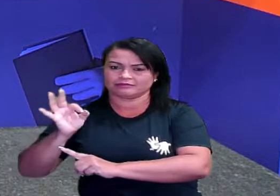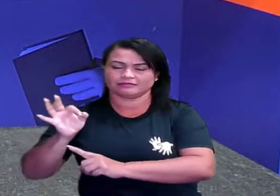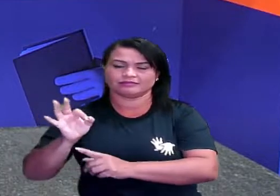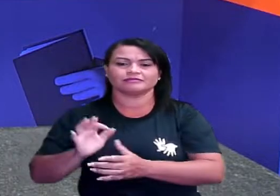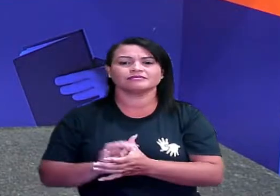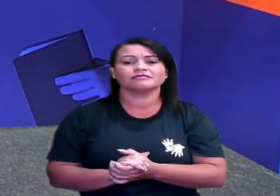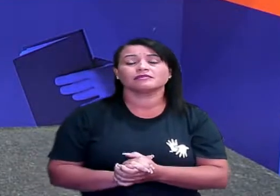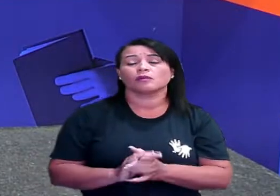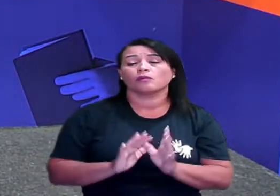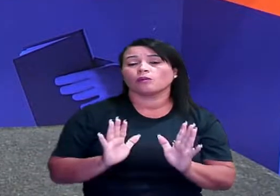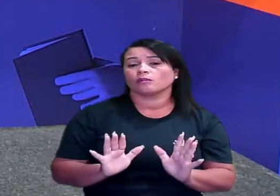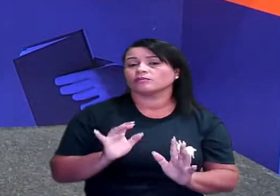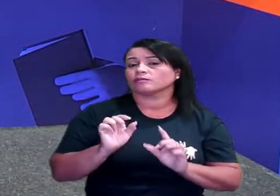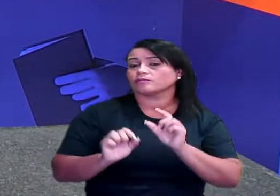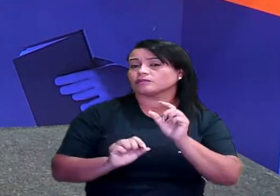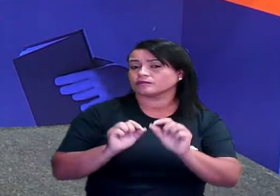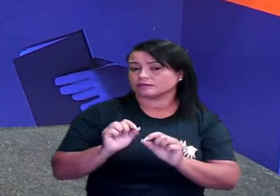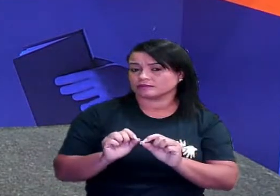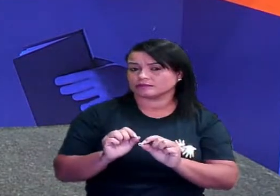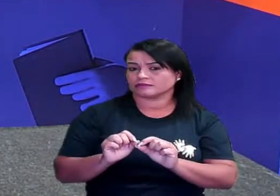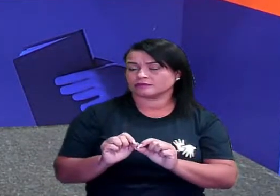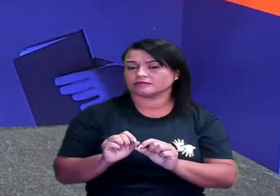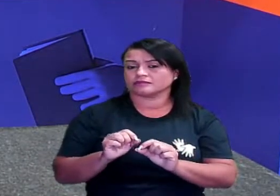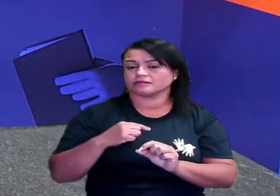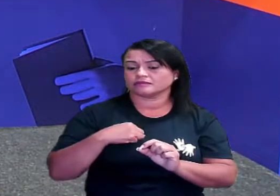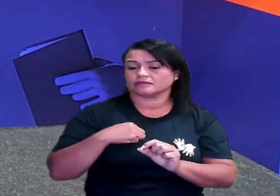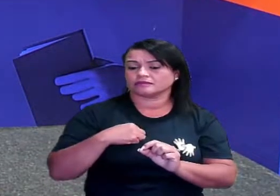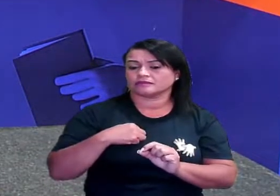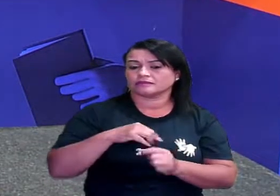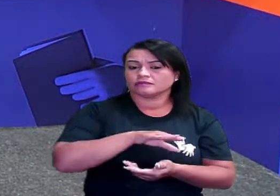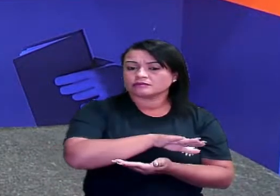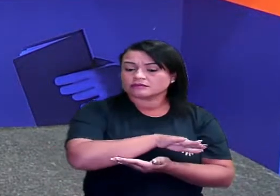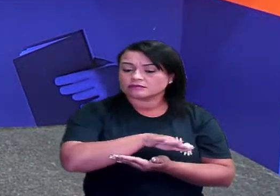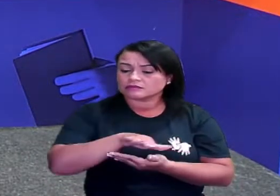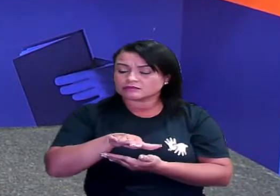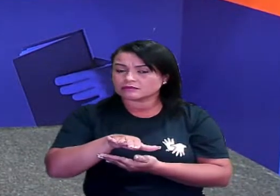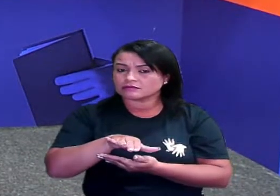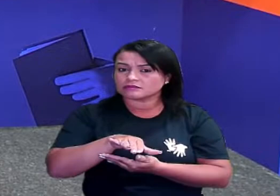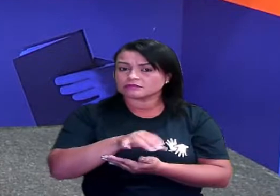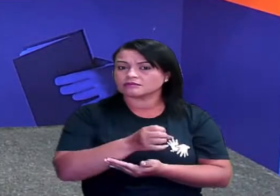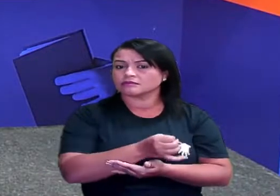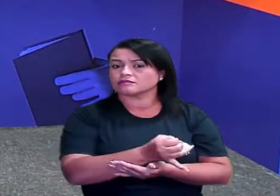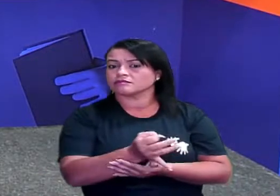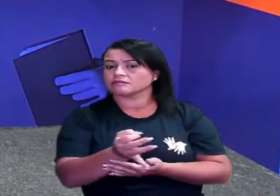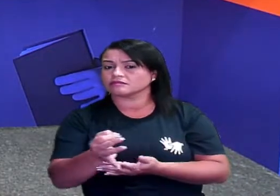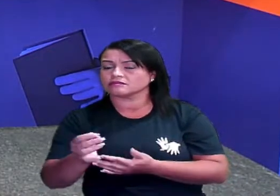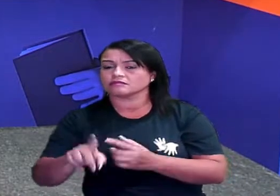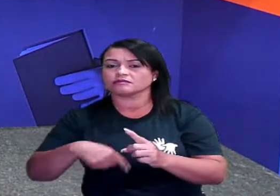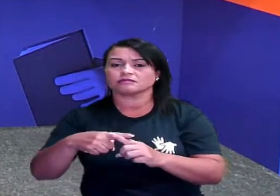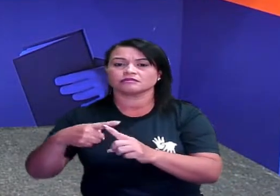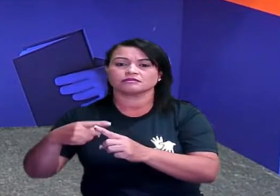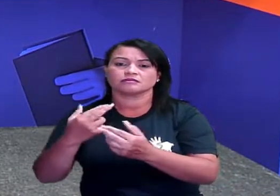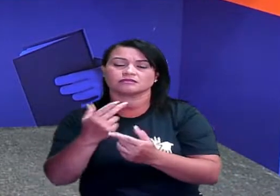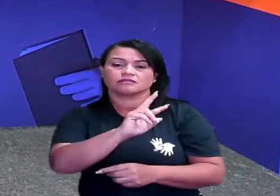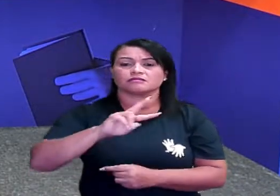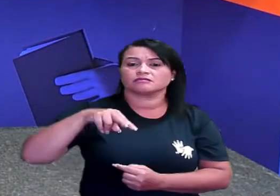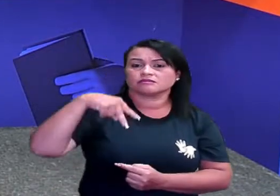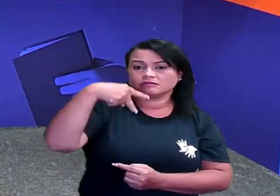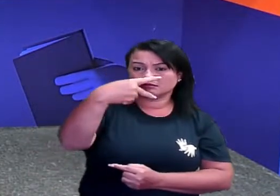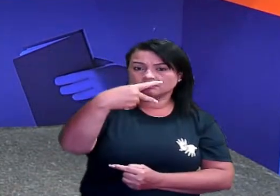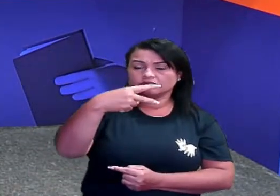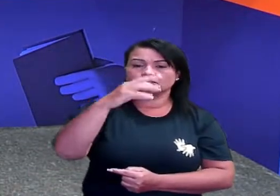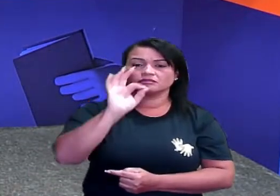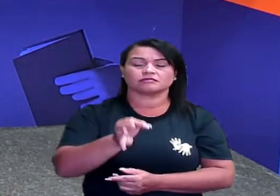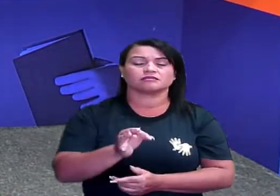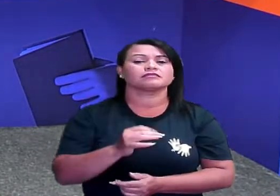certo? Ou seja, eu multiplico a minha base, a quantidade de vezes do meu quê? Do meu expoente. Tá